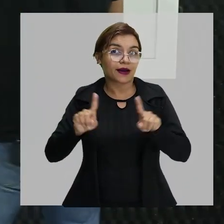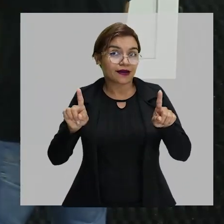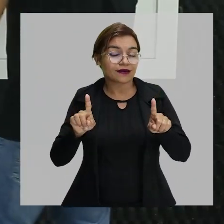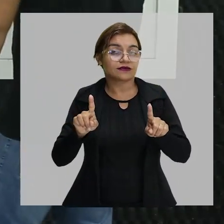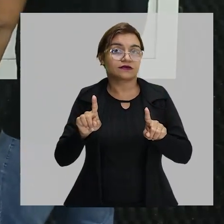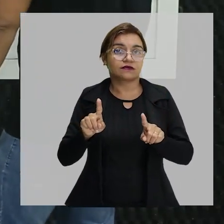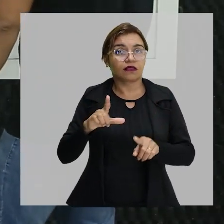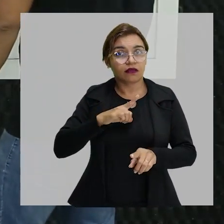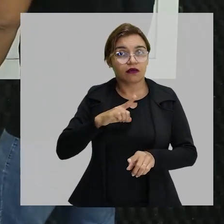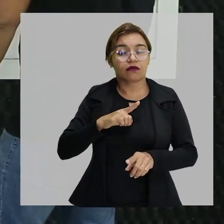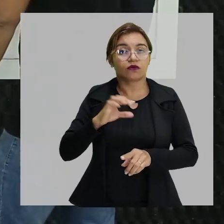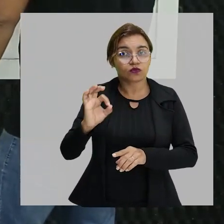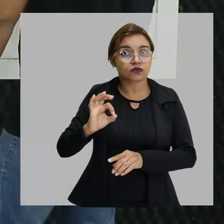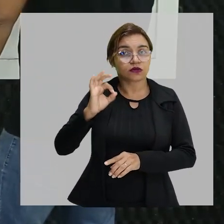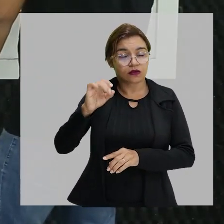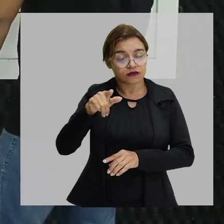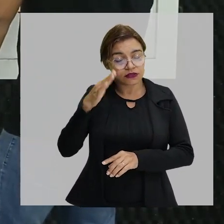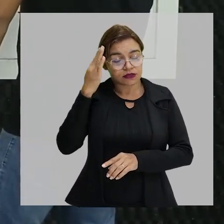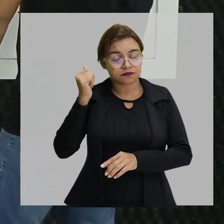Menos 2